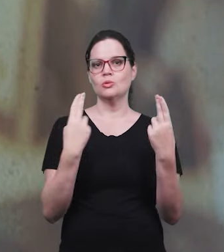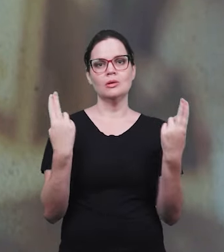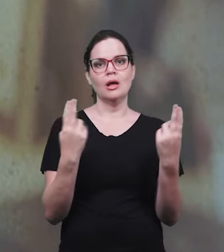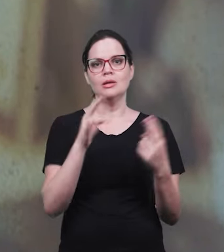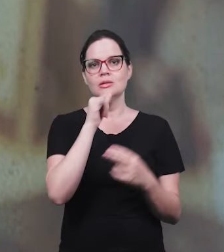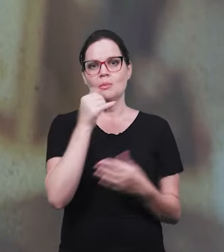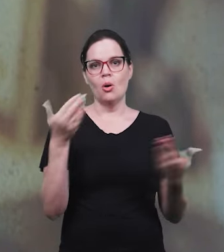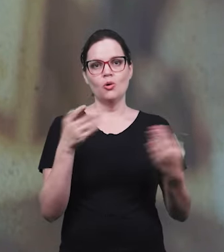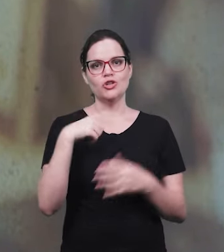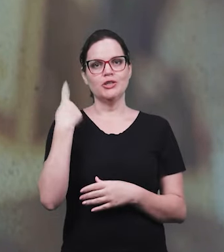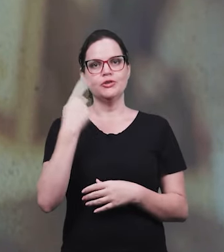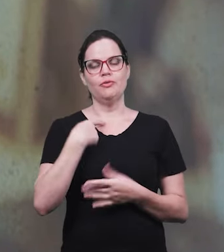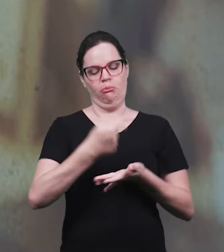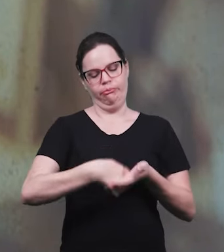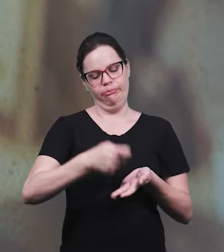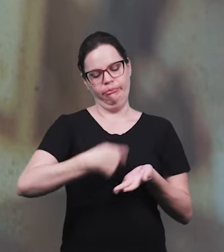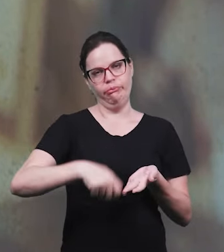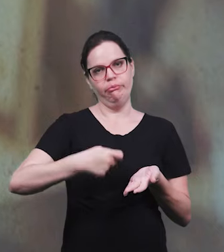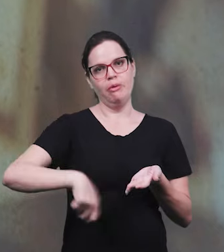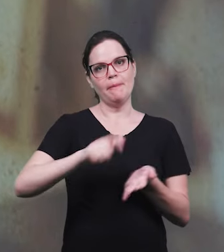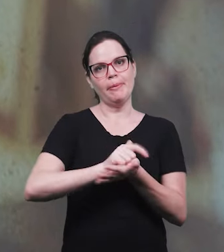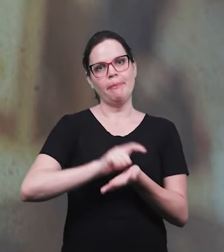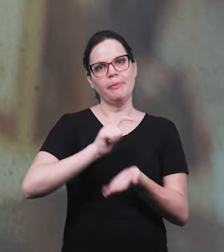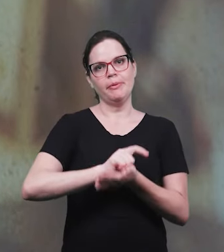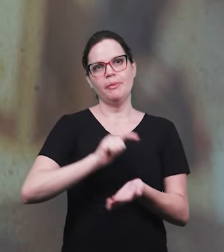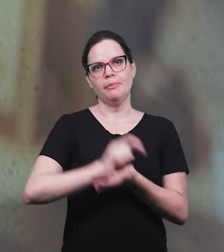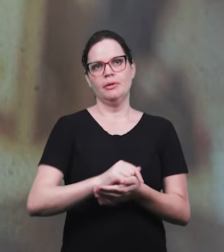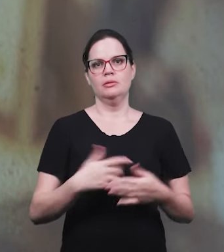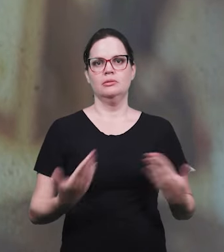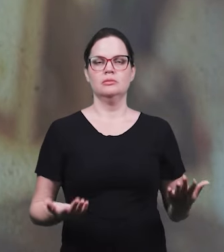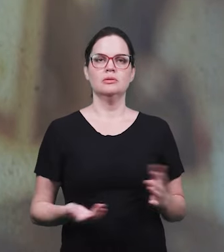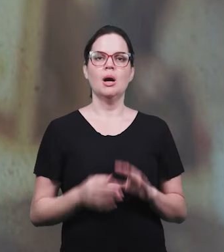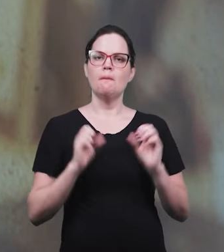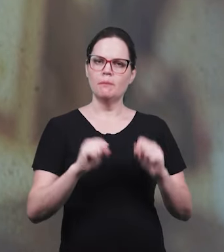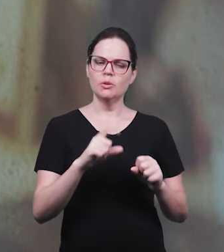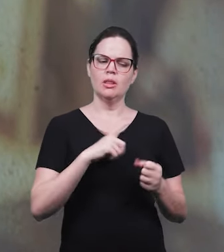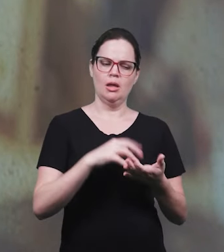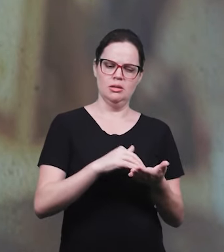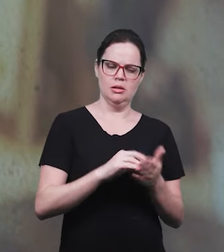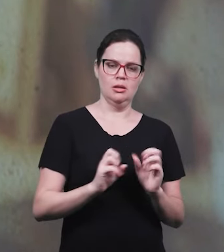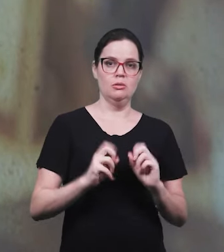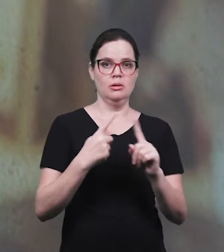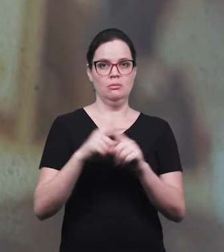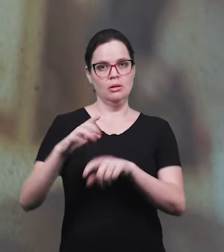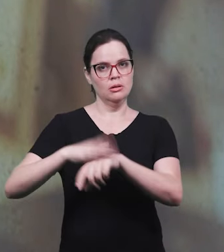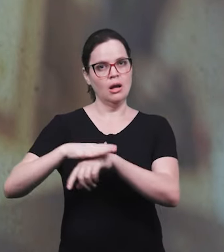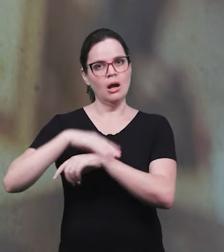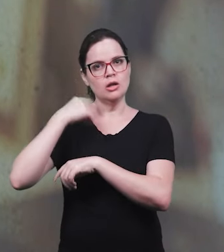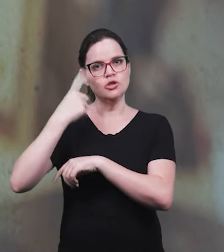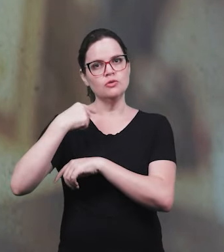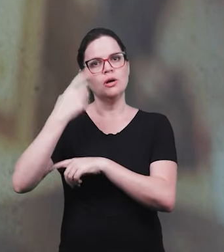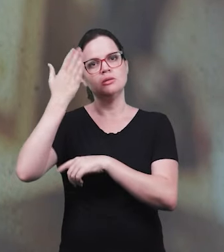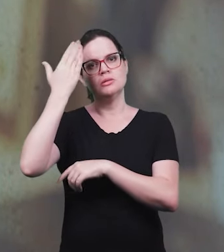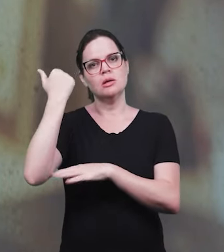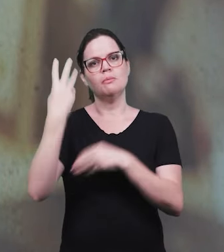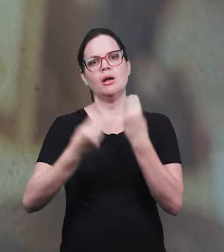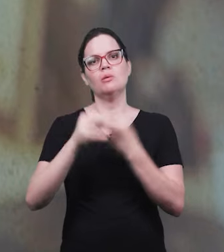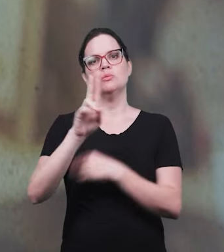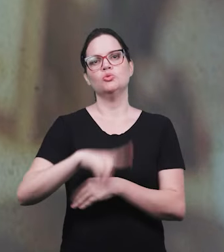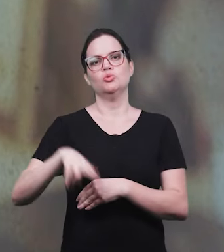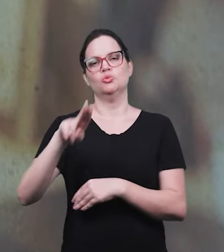nos nossos dias também, não ter, posso ter um assessor, posso ter uma secretária, mas é importante que ele saiba utilizar a